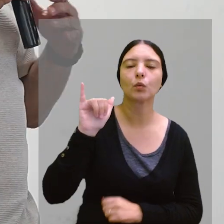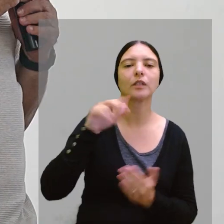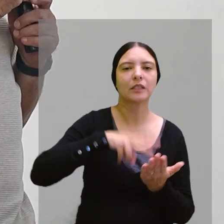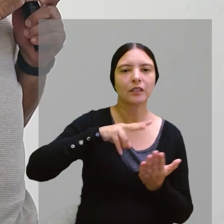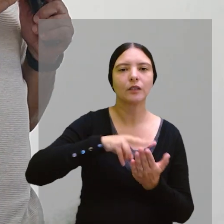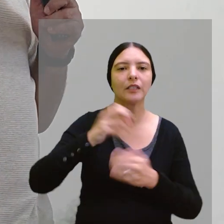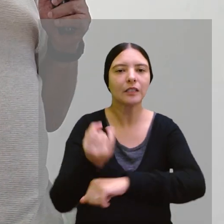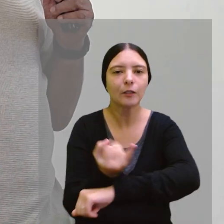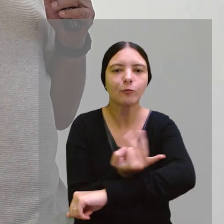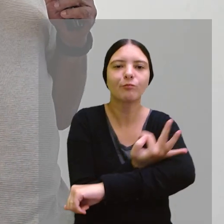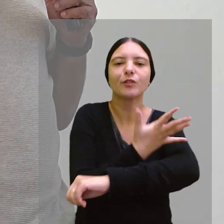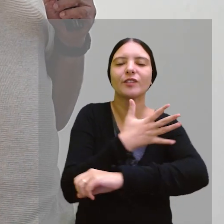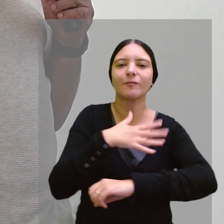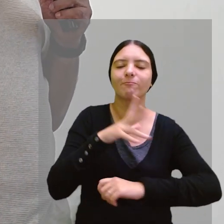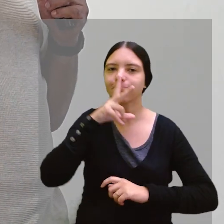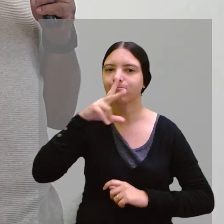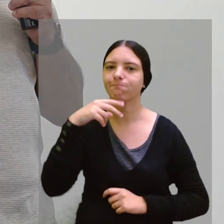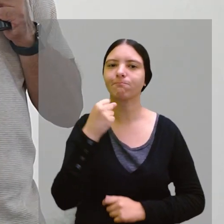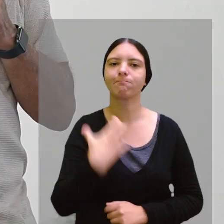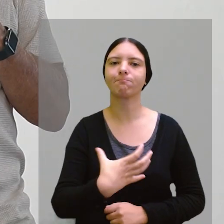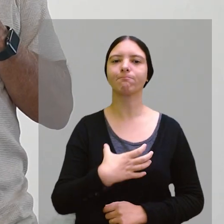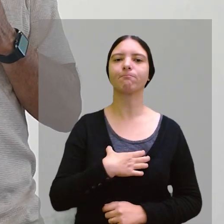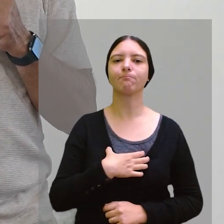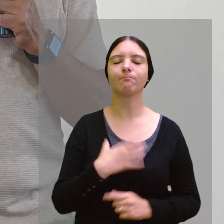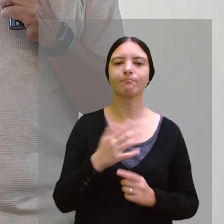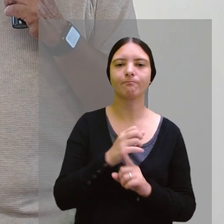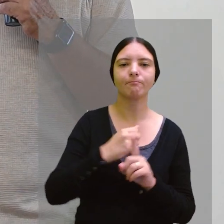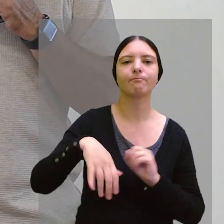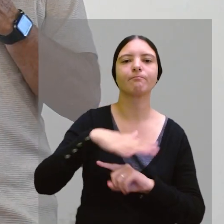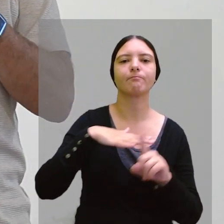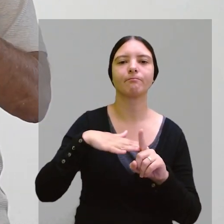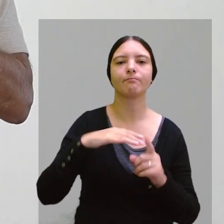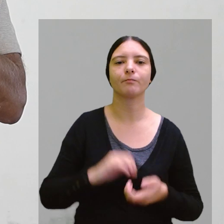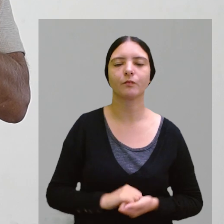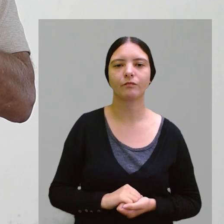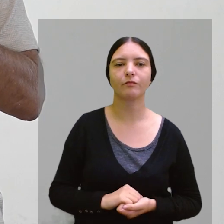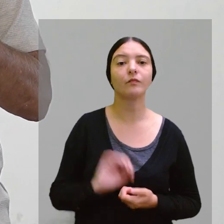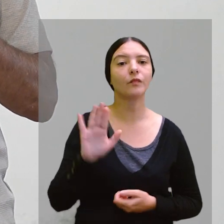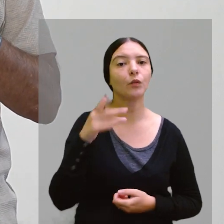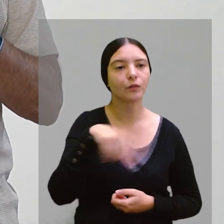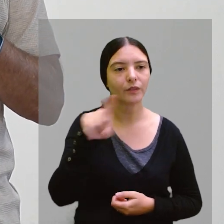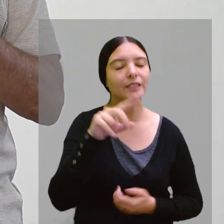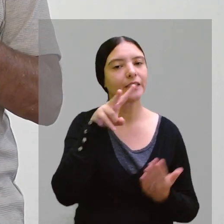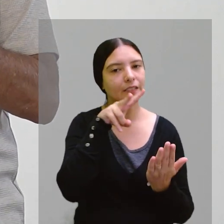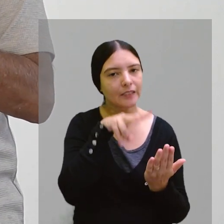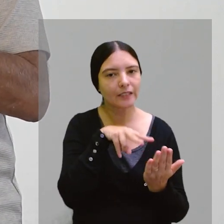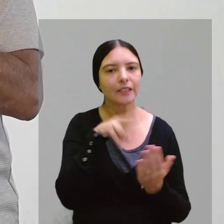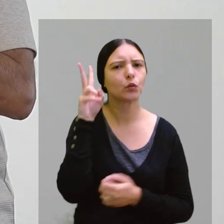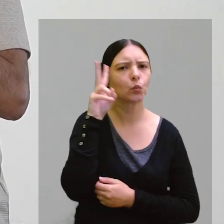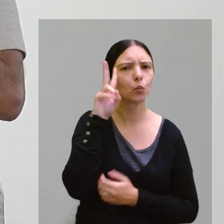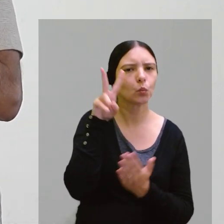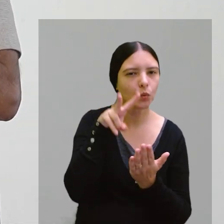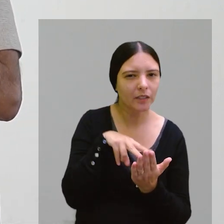de emoção que fortalecem nossa reação ante a sociedade. Quando vocês estão lendo uma